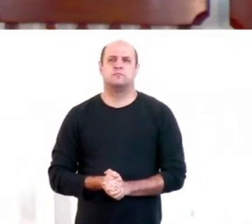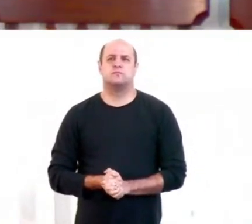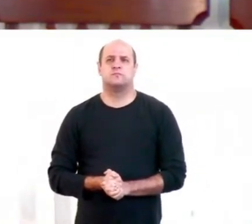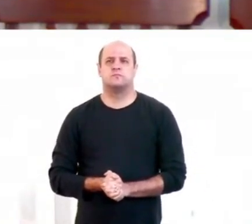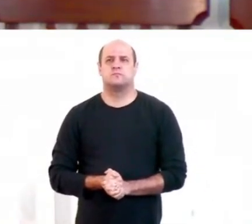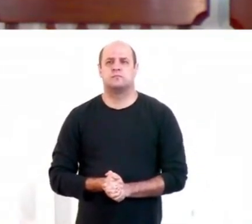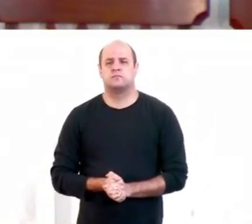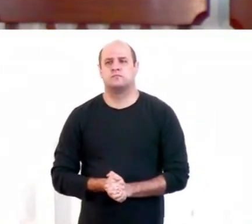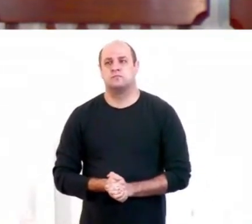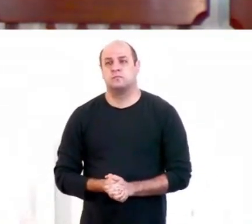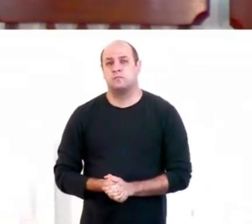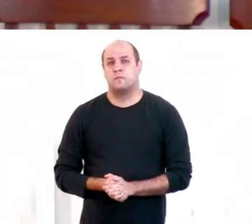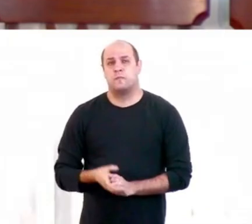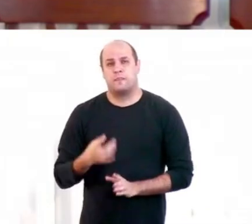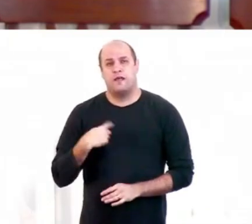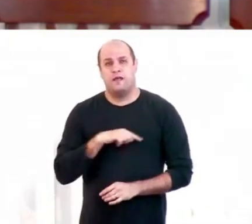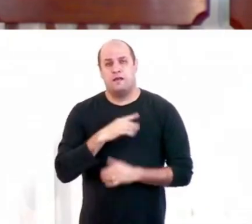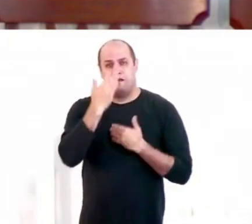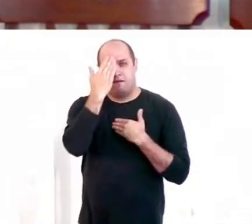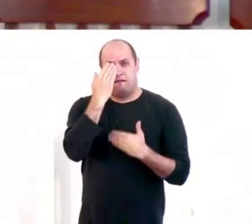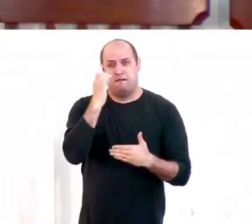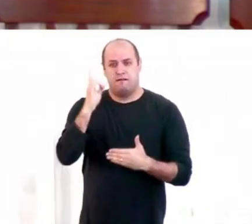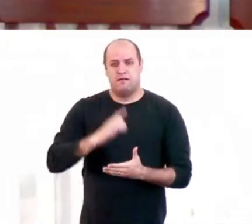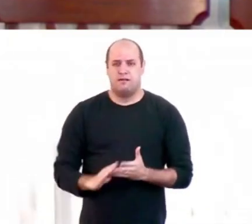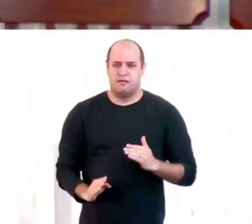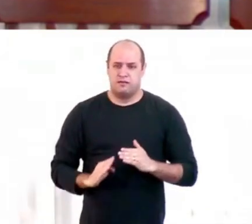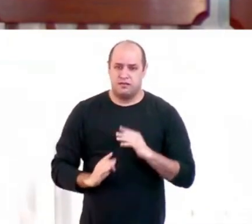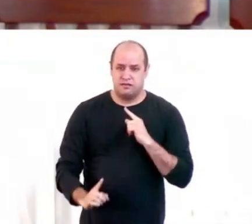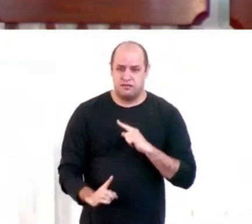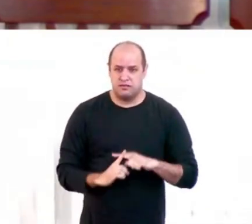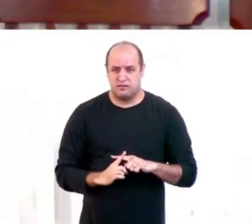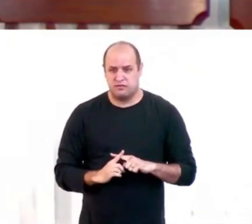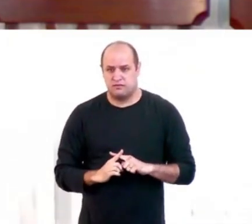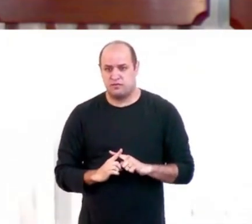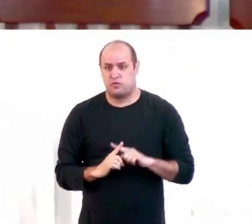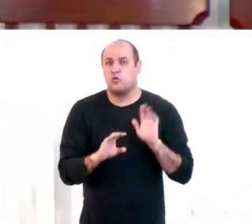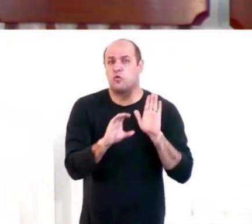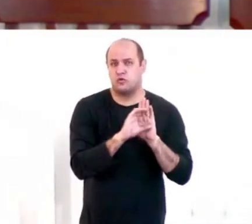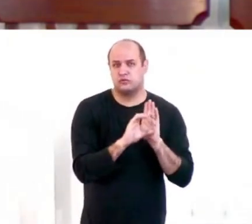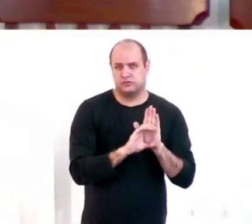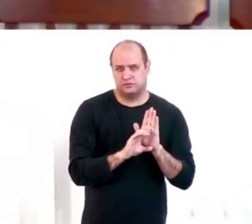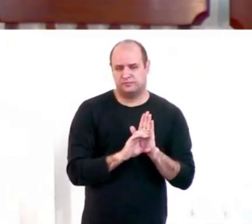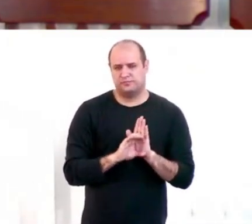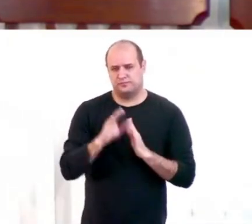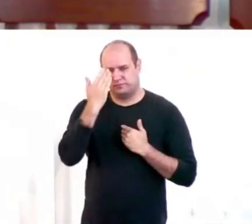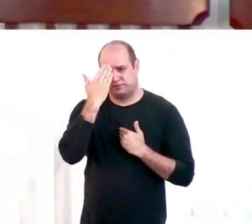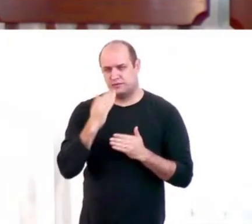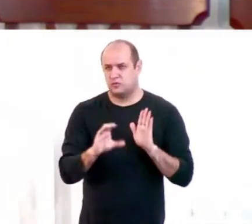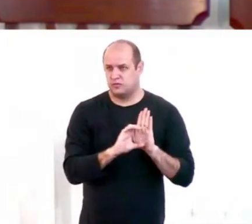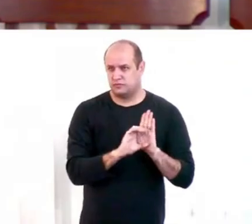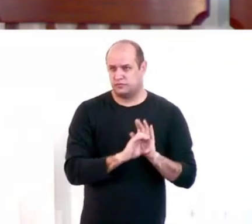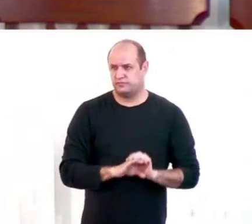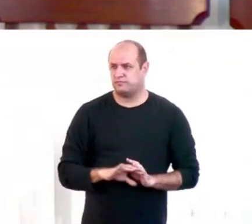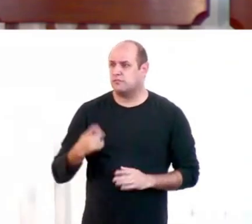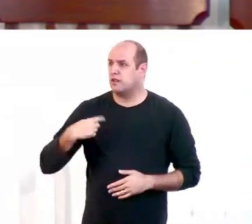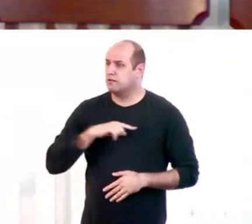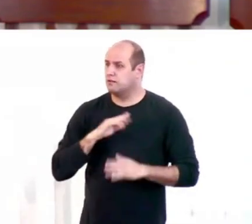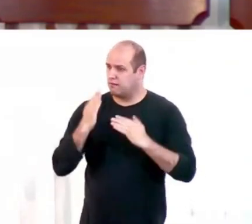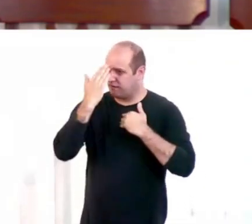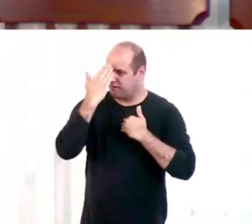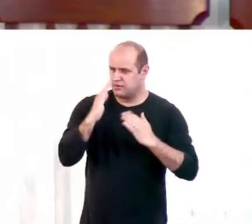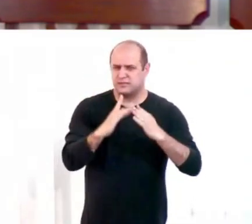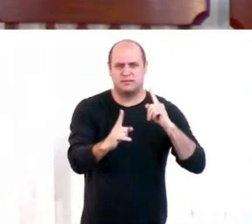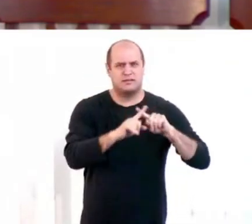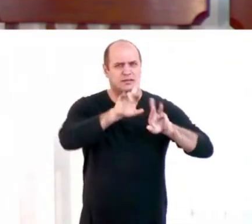Temos que dar graças a Deus por igrejas, como a Igreja Presbiteriana da Lapa, que tem tido